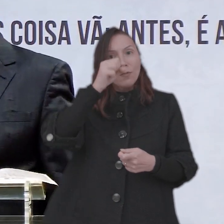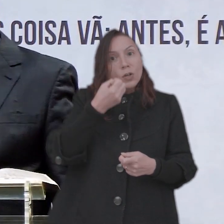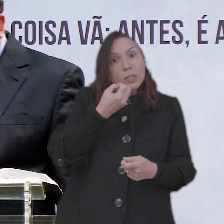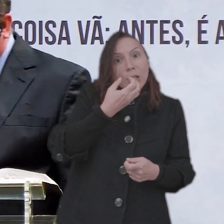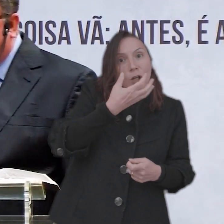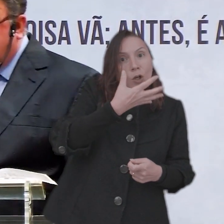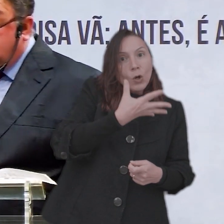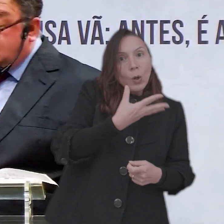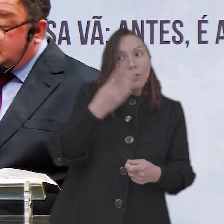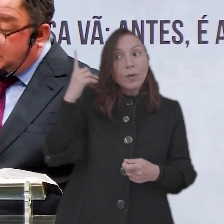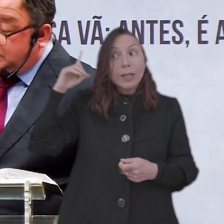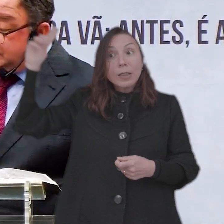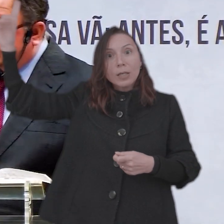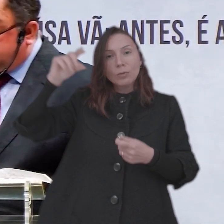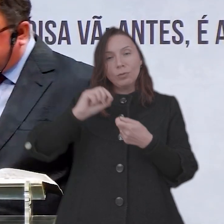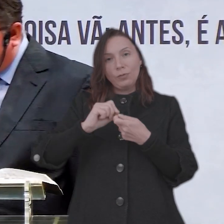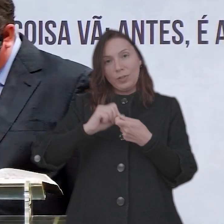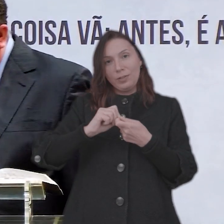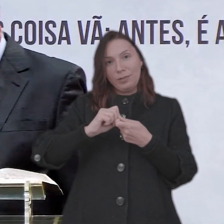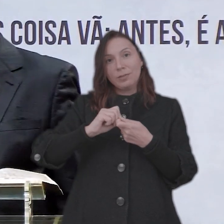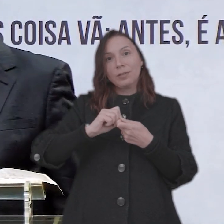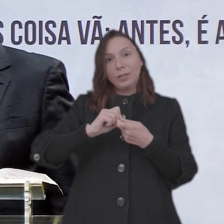E é tão interessante, meus amados irmãos,